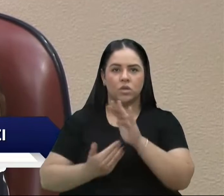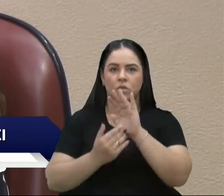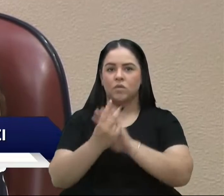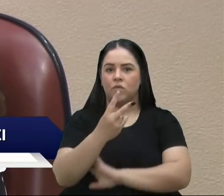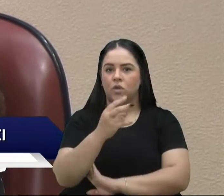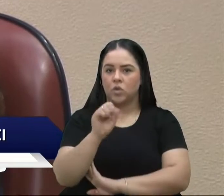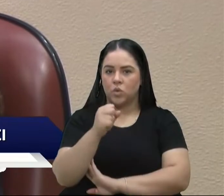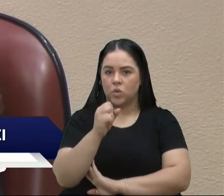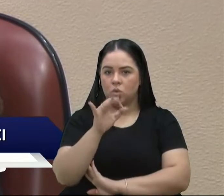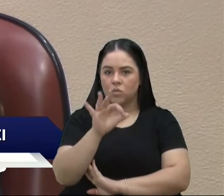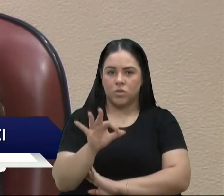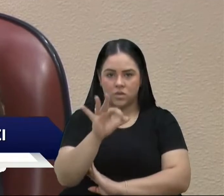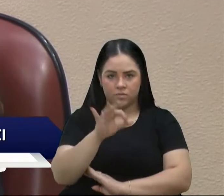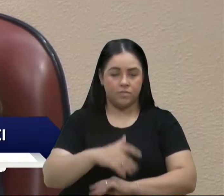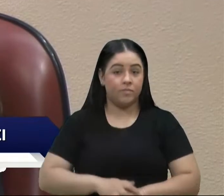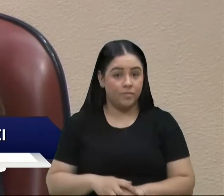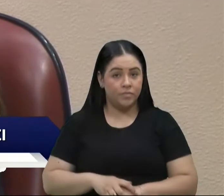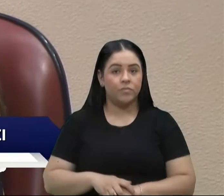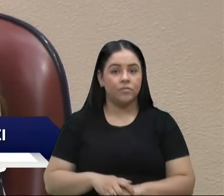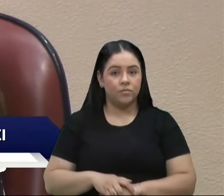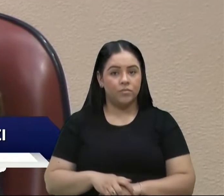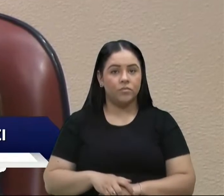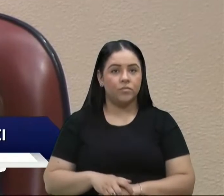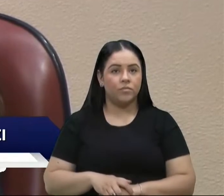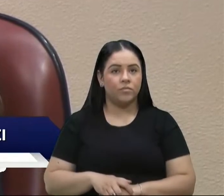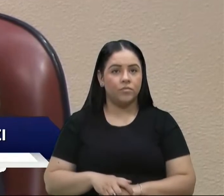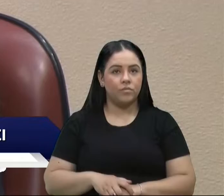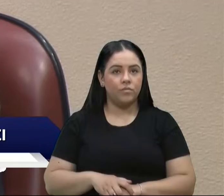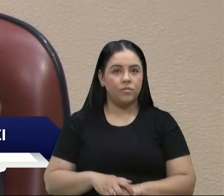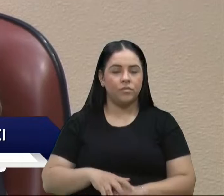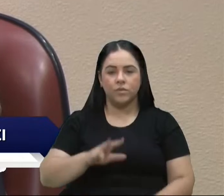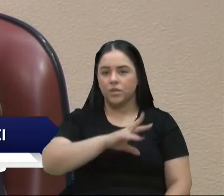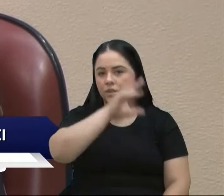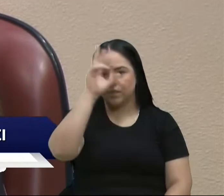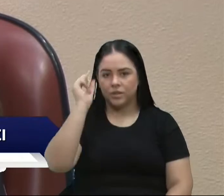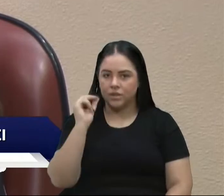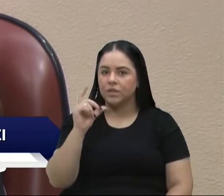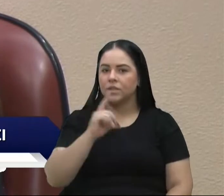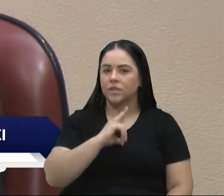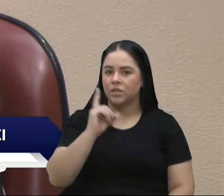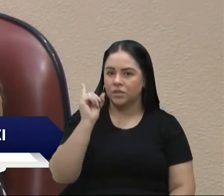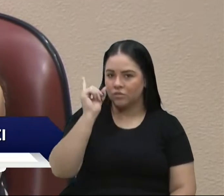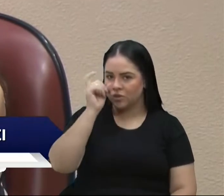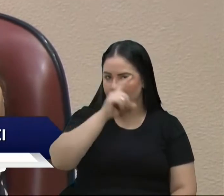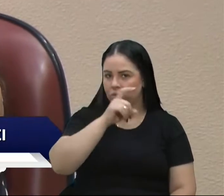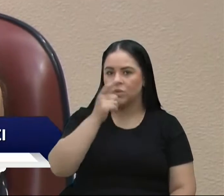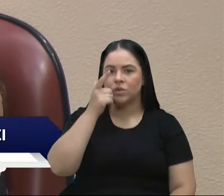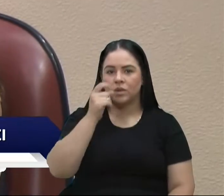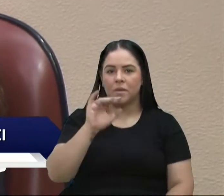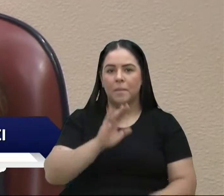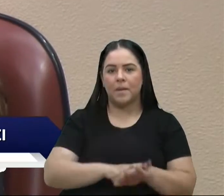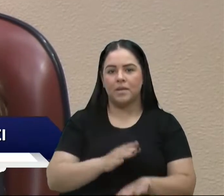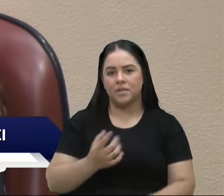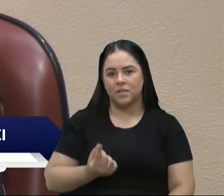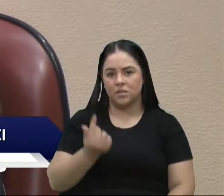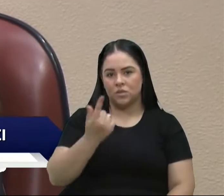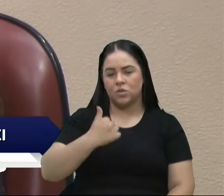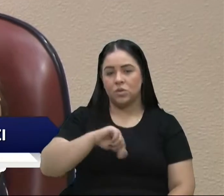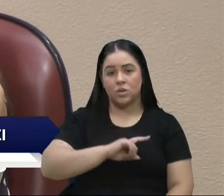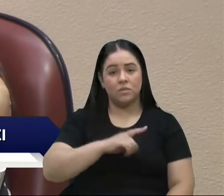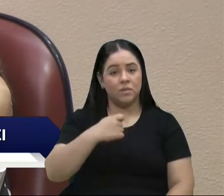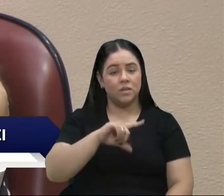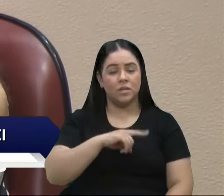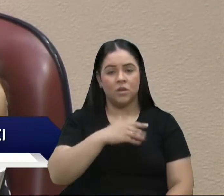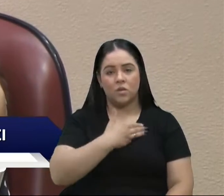28%. E o município realmente tem dificuldades de aportar mais recursos. A gente precisa trazer o